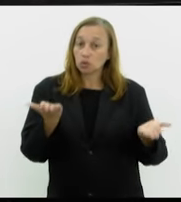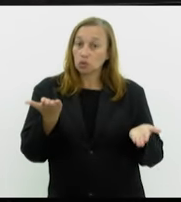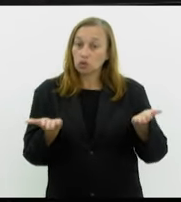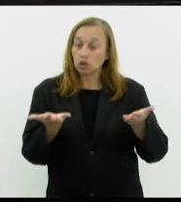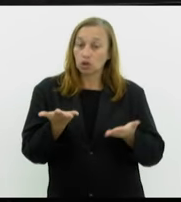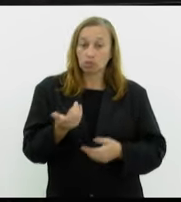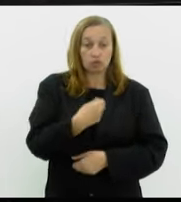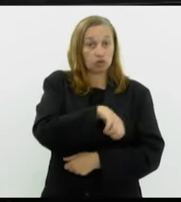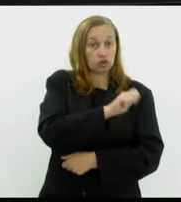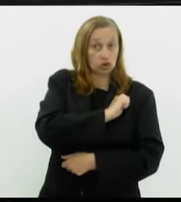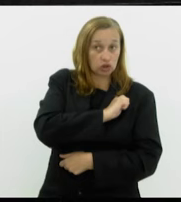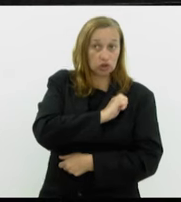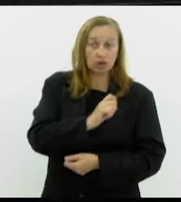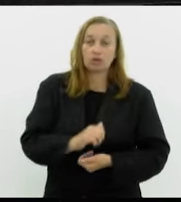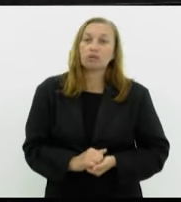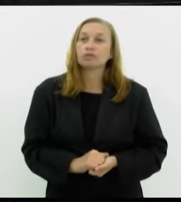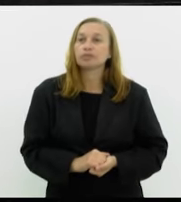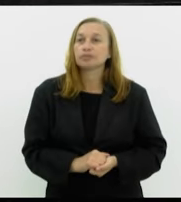fiscal,